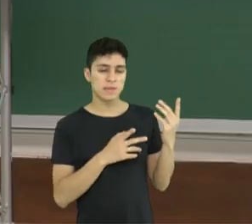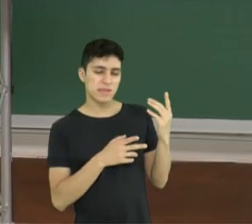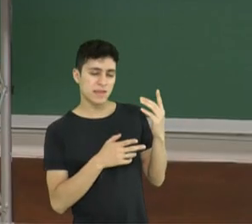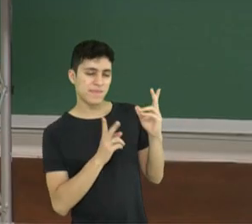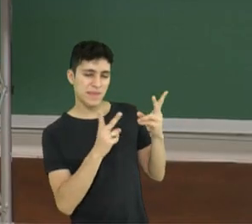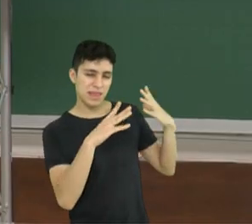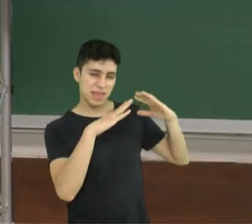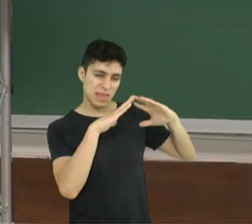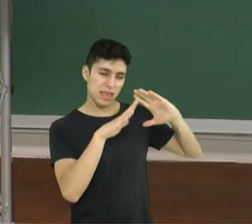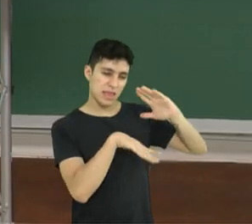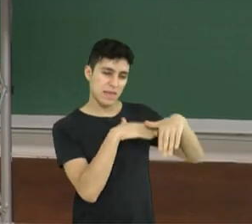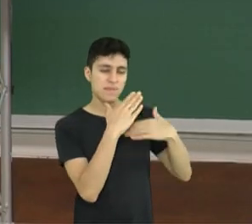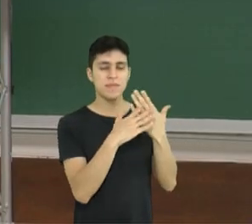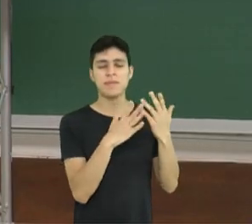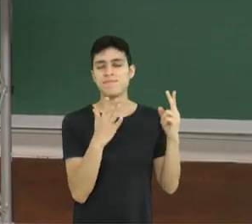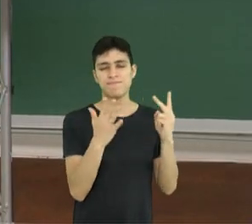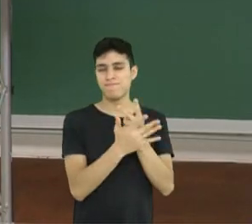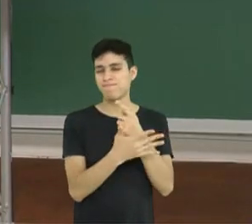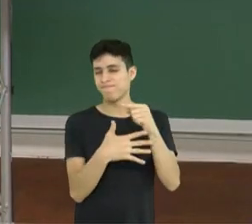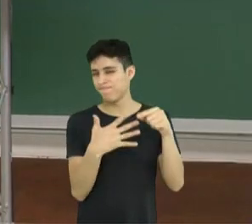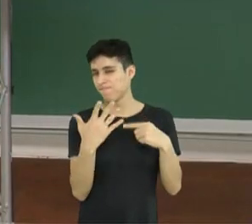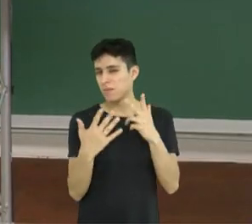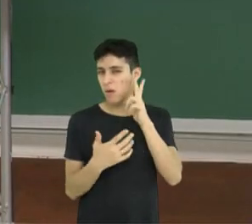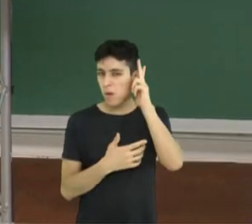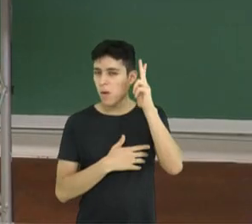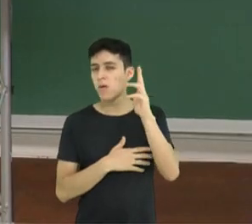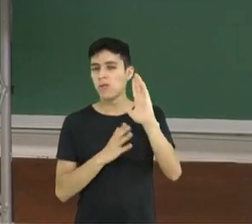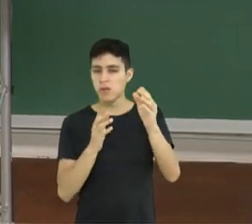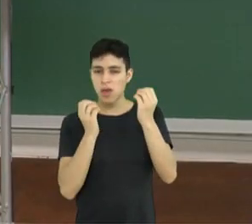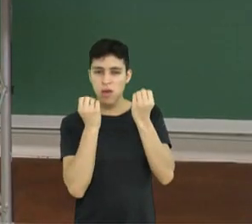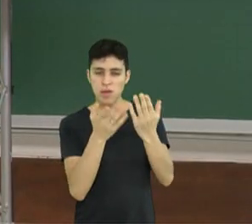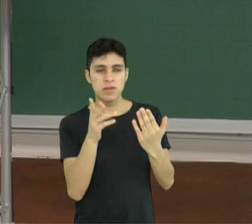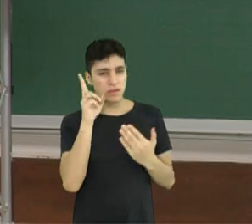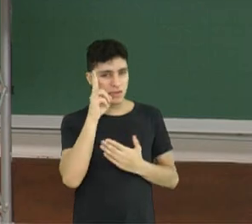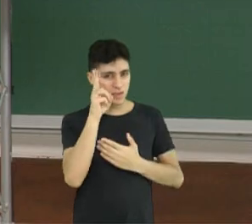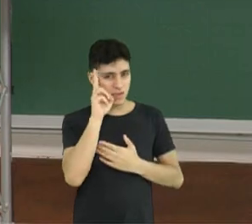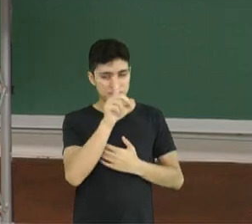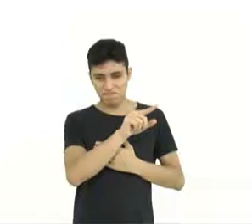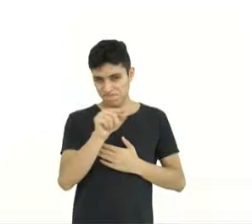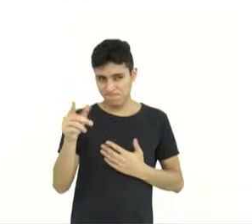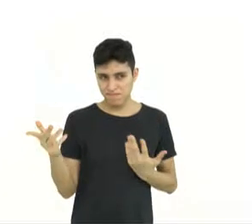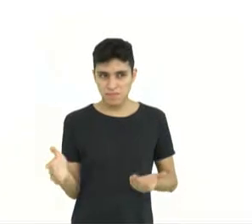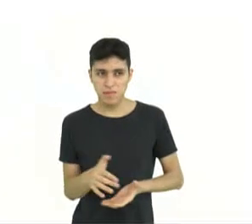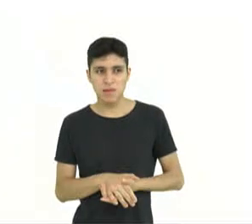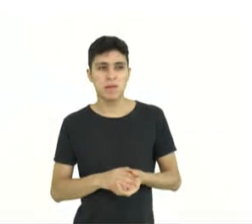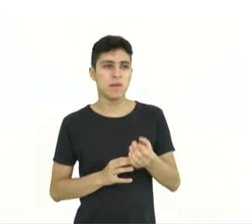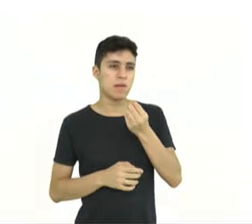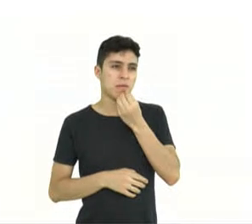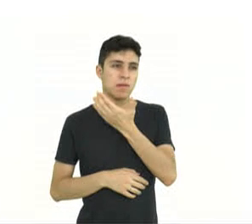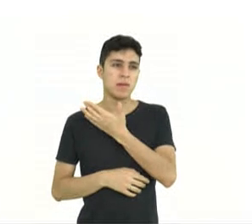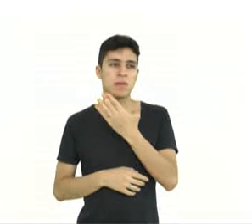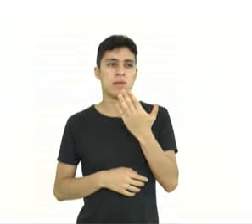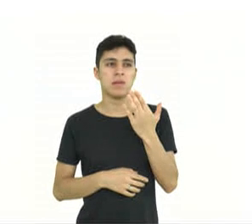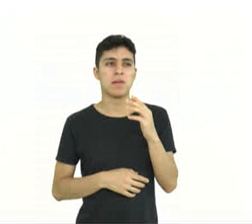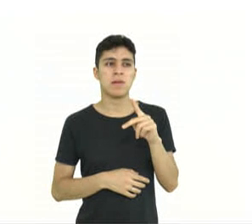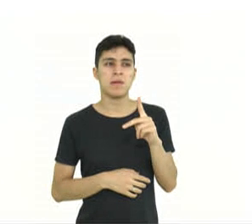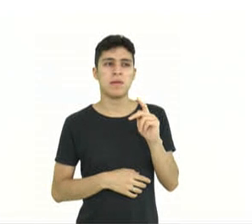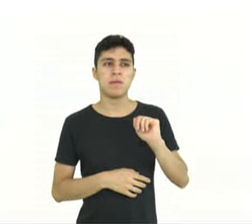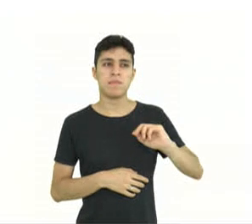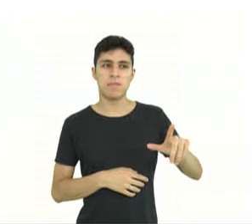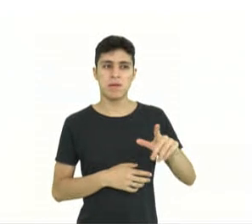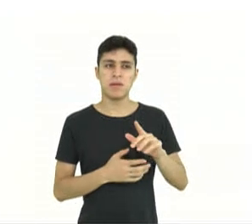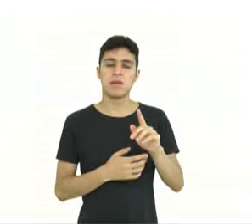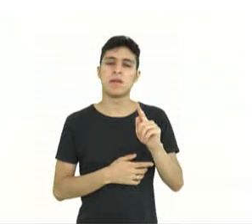para tudo depois de costureira causa da menina já contei essa história particular para os alunos também bem bacana Lógico que era o Pou bogan